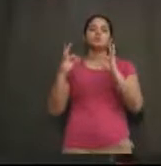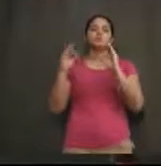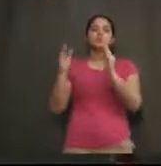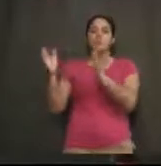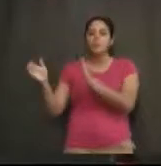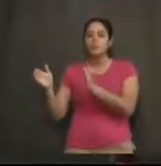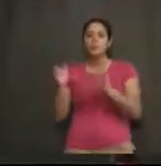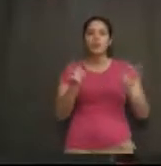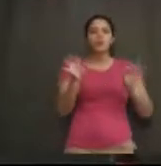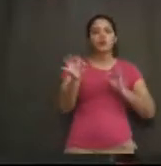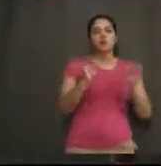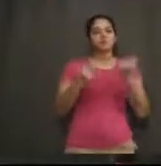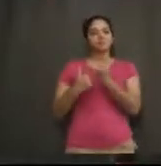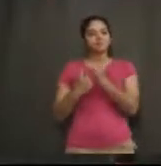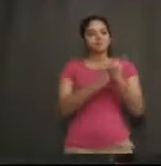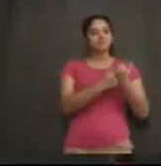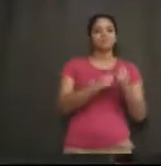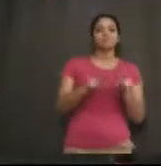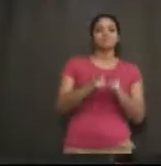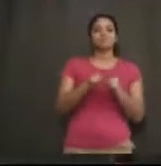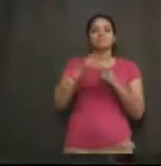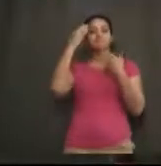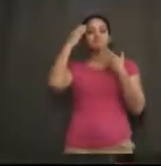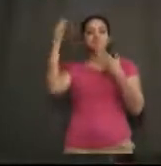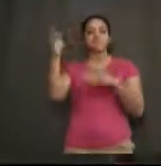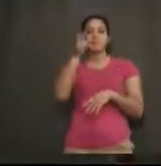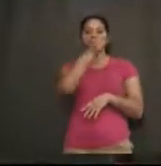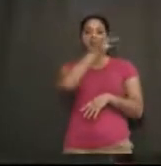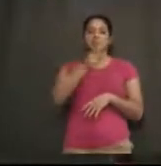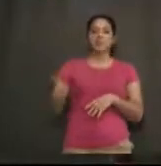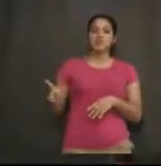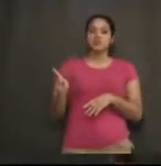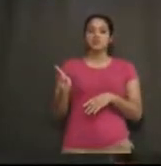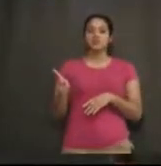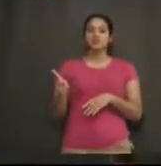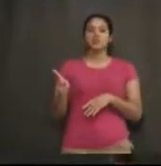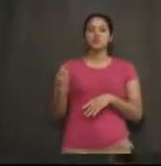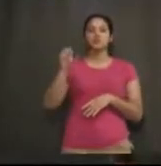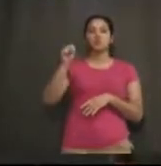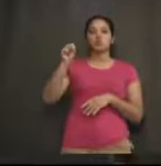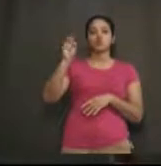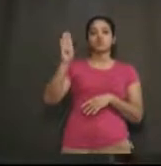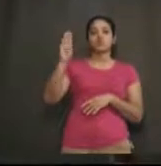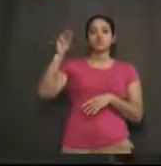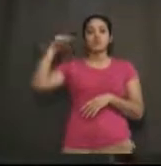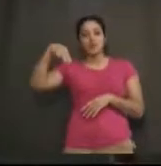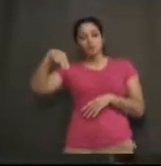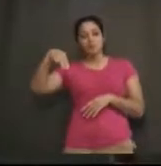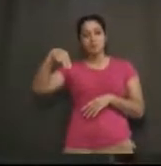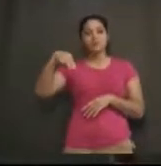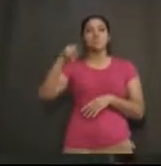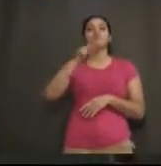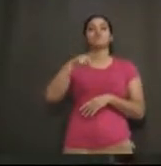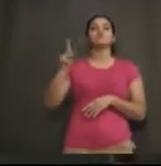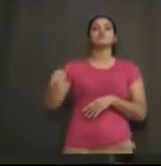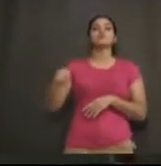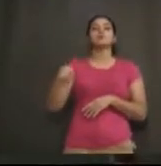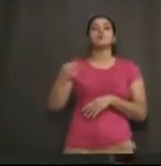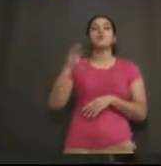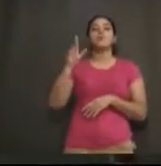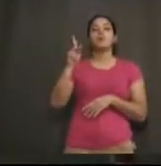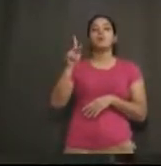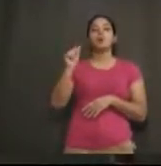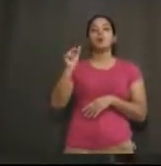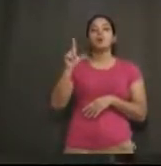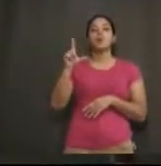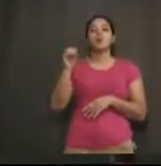organização. Agradecemos também ao presidente da Sociedade Brasileira de Matemática, professor Paolo Piccioni, por ter feito nosso